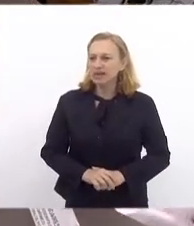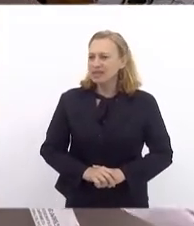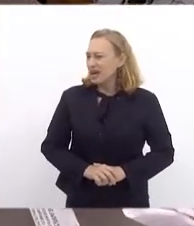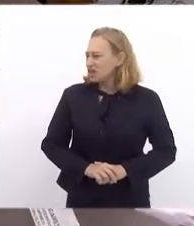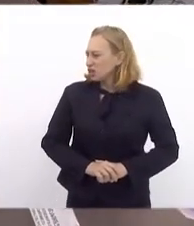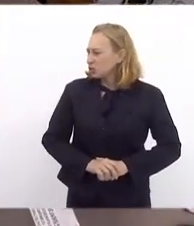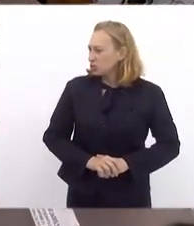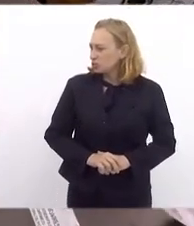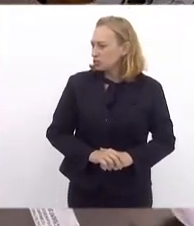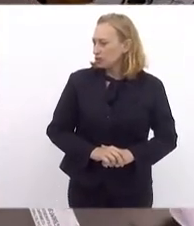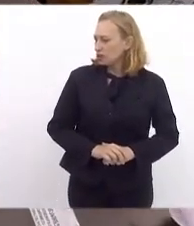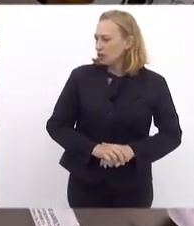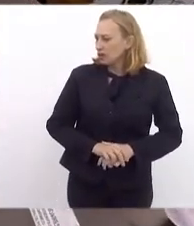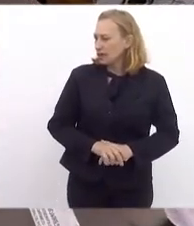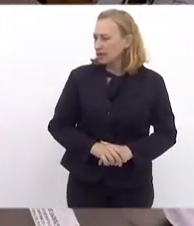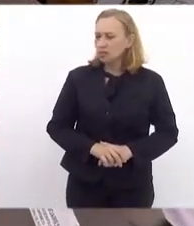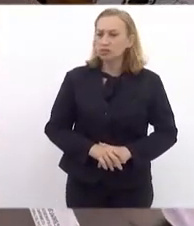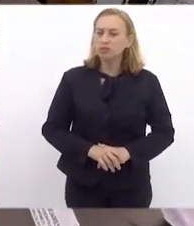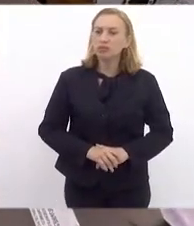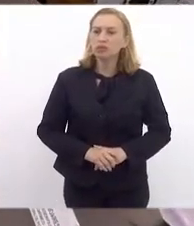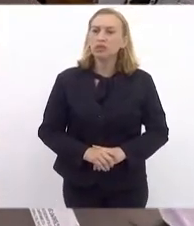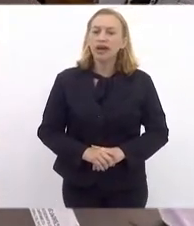explícita que